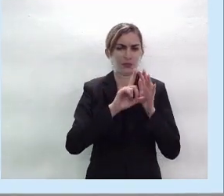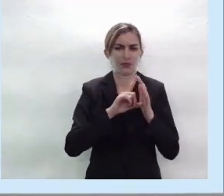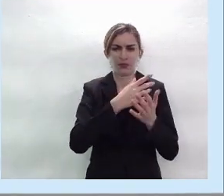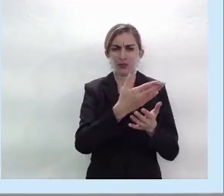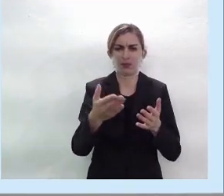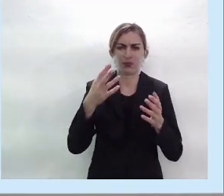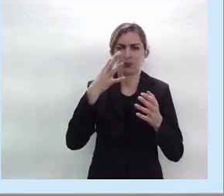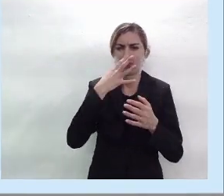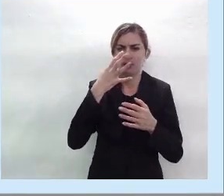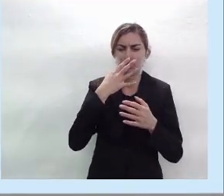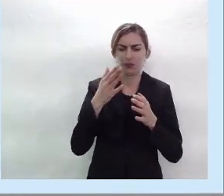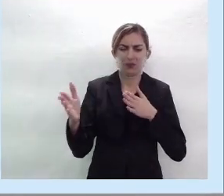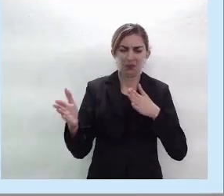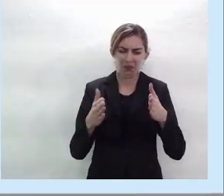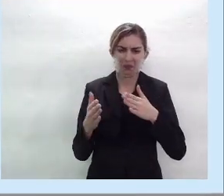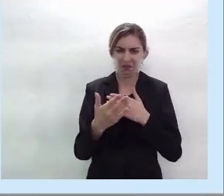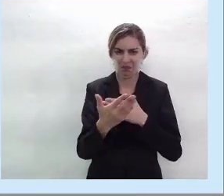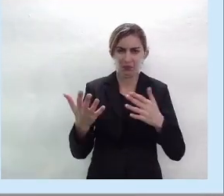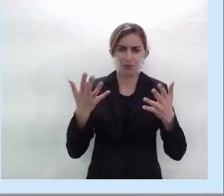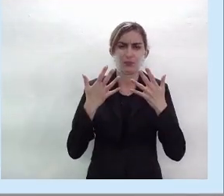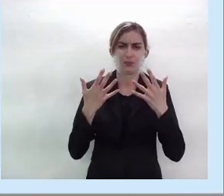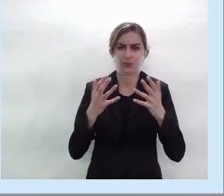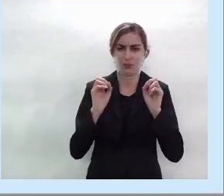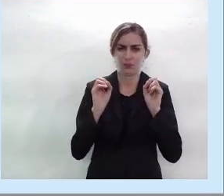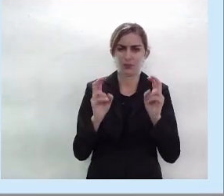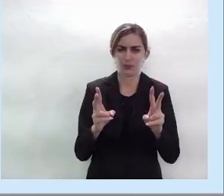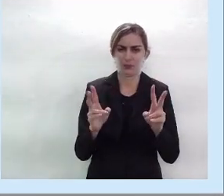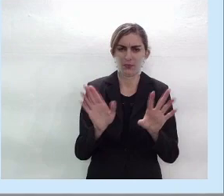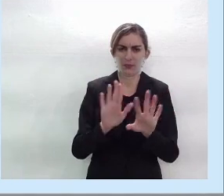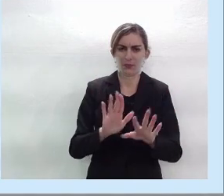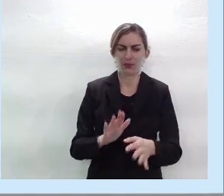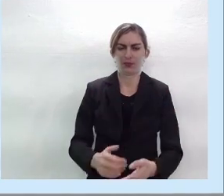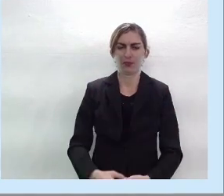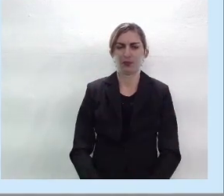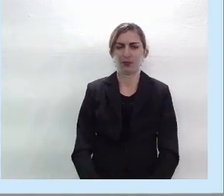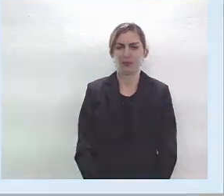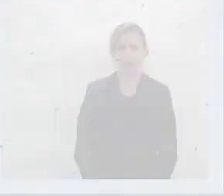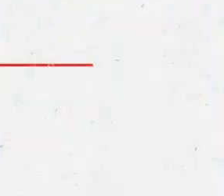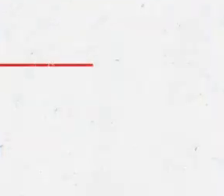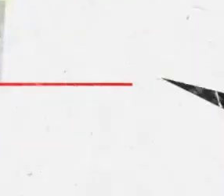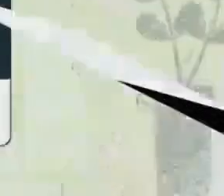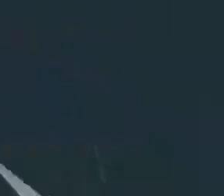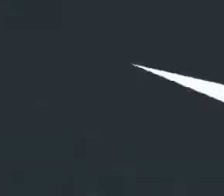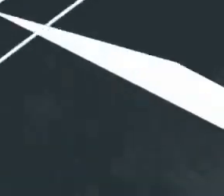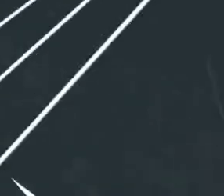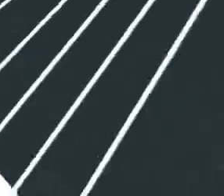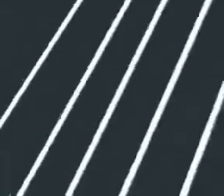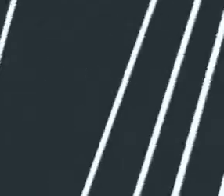vocês poderem assistir no momento que vocês quiserem, ok? Até mais!